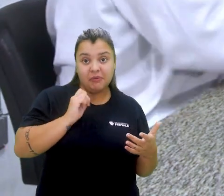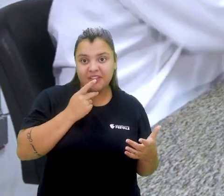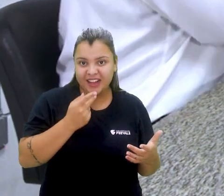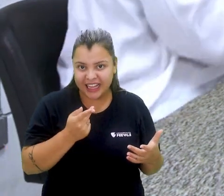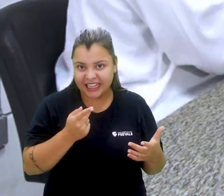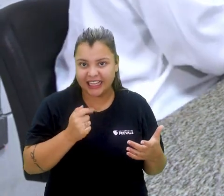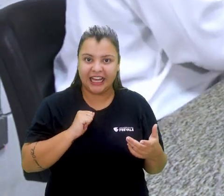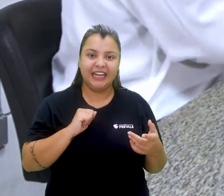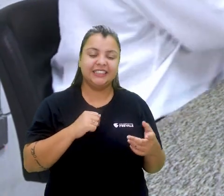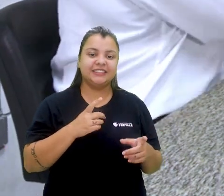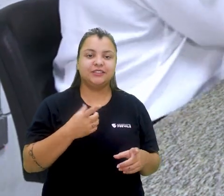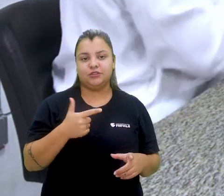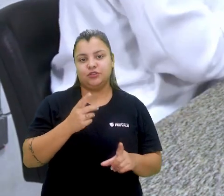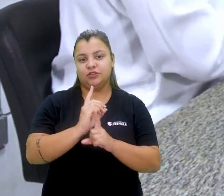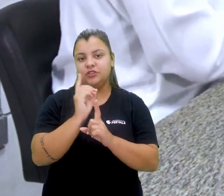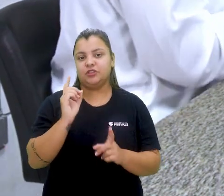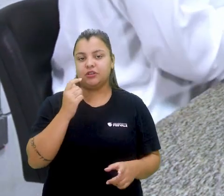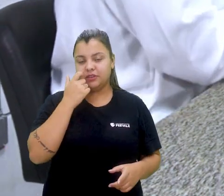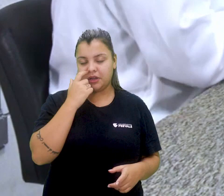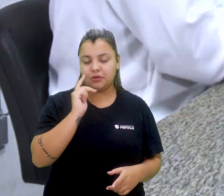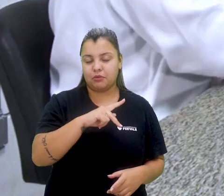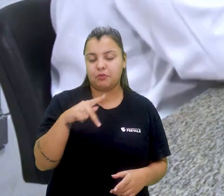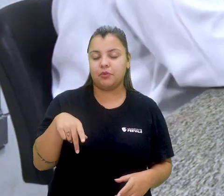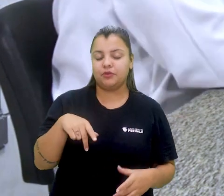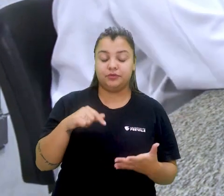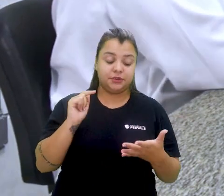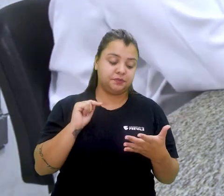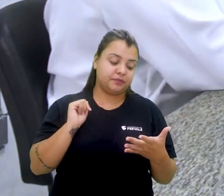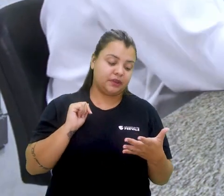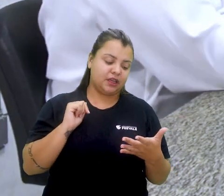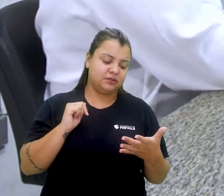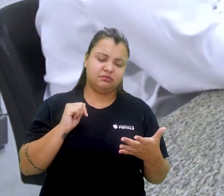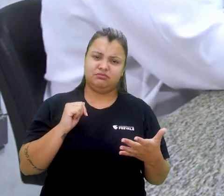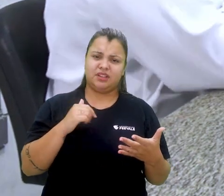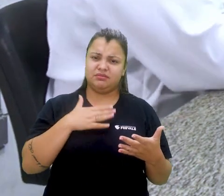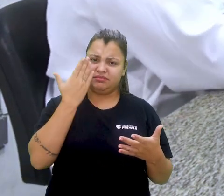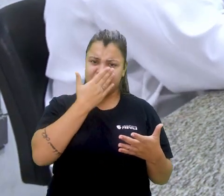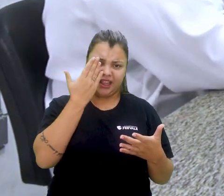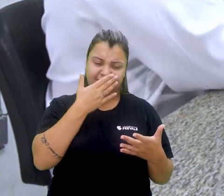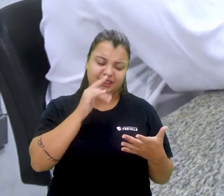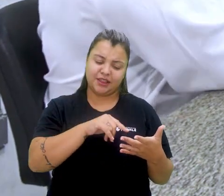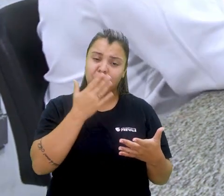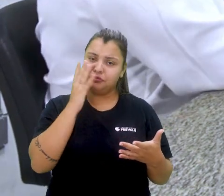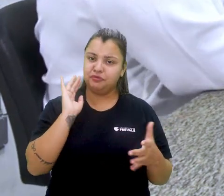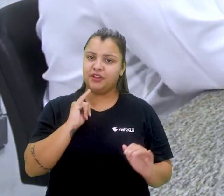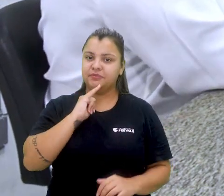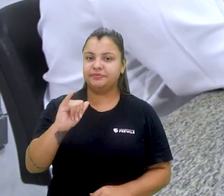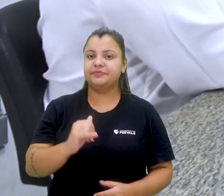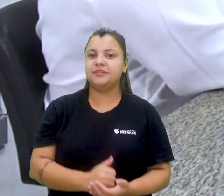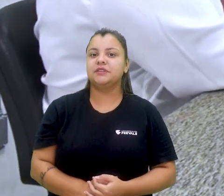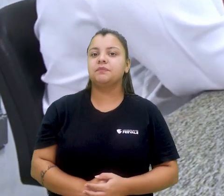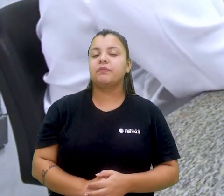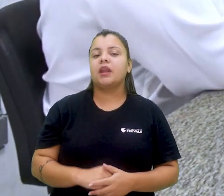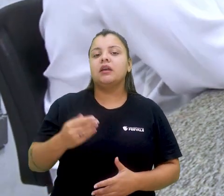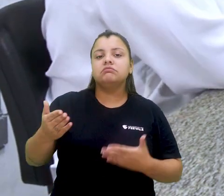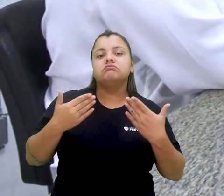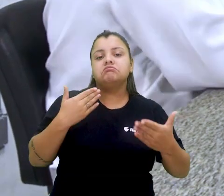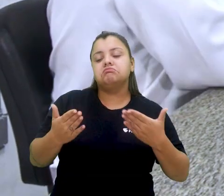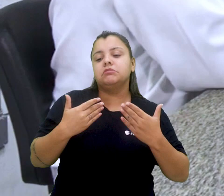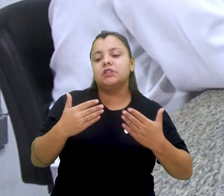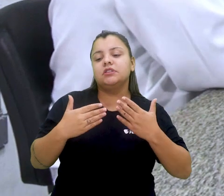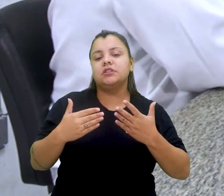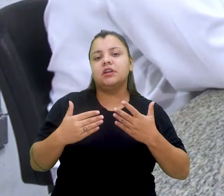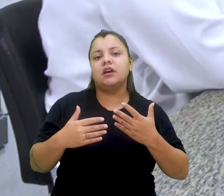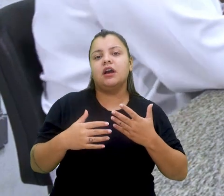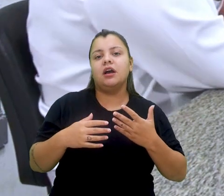e eu não tinha encontrado o professor edemilson ali daí eu tá né falei para ele que eu não não não identifiquei E aí a gente foi nessa discussão disse não profe